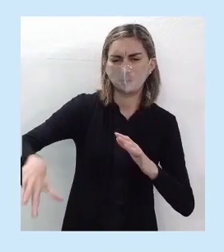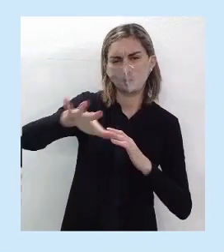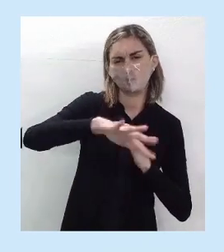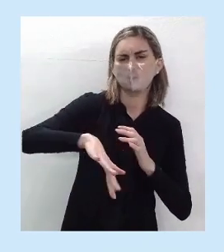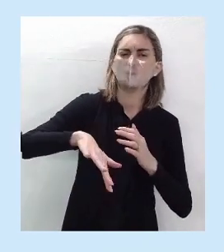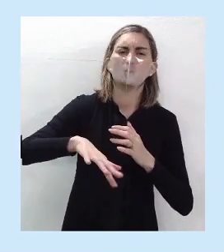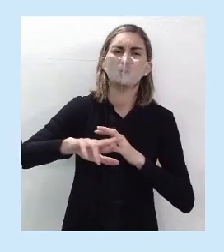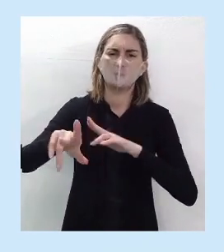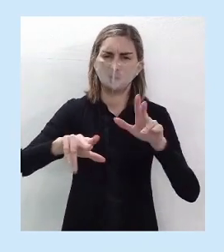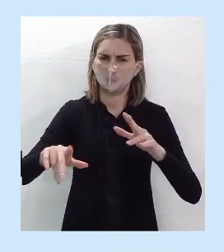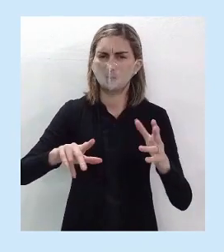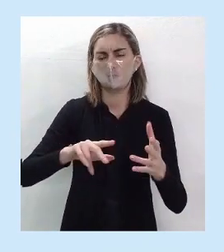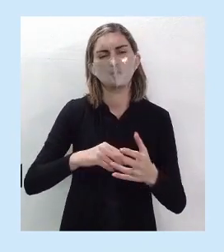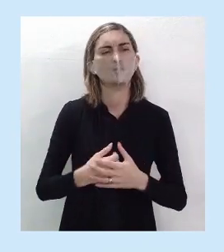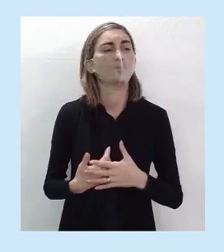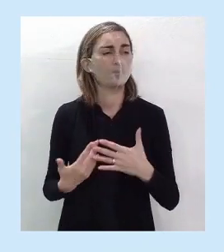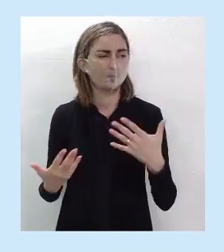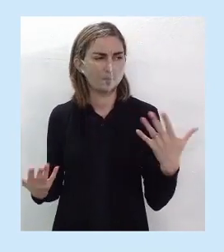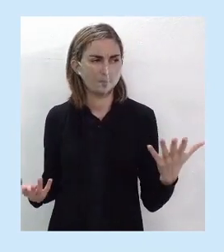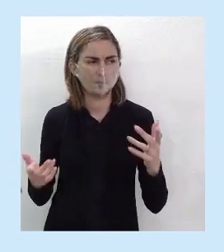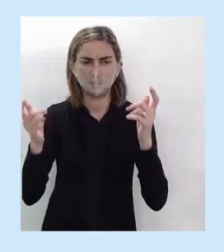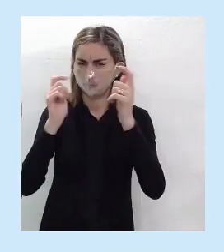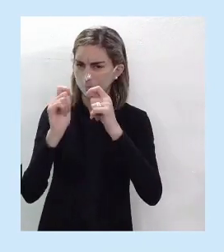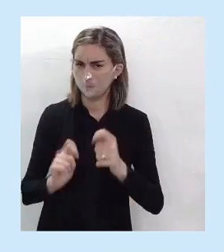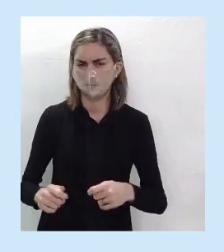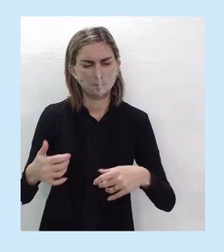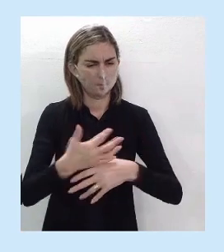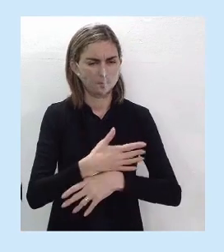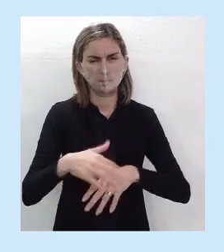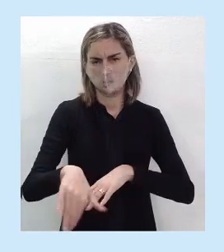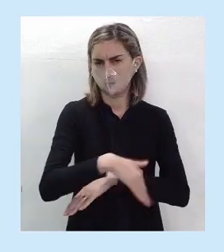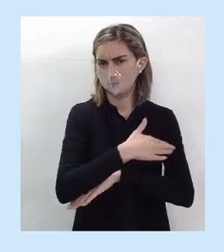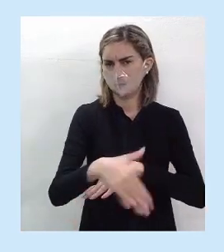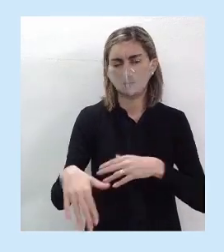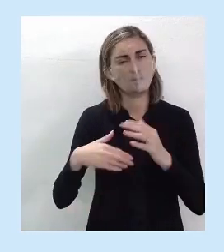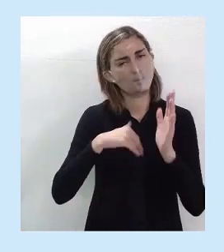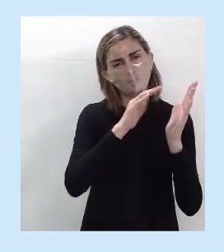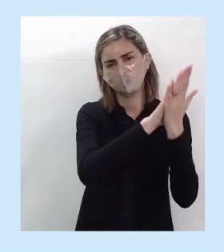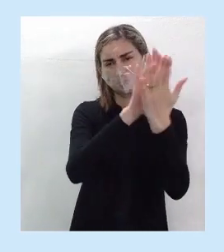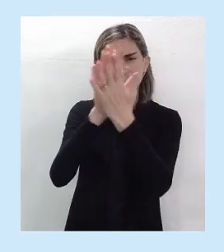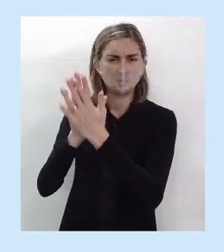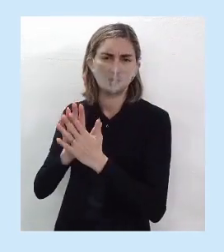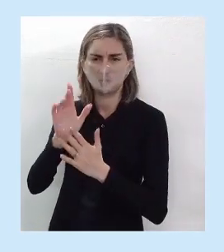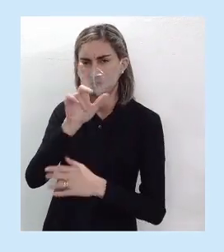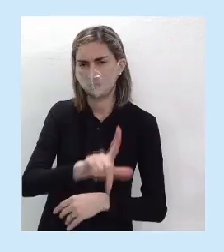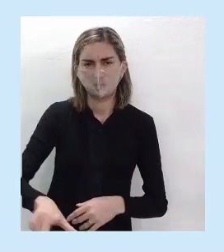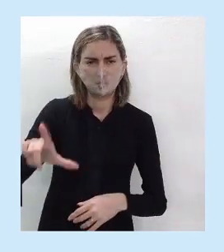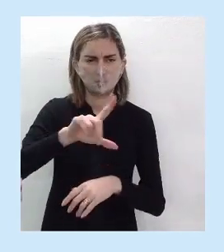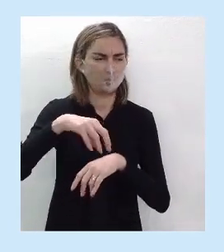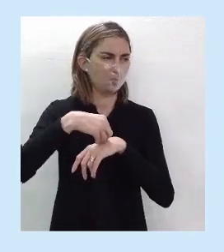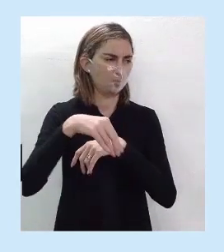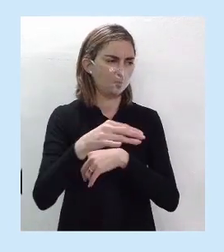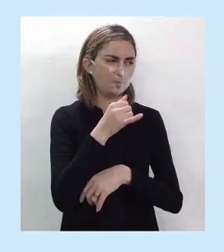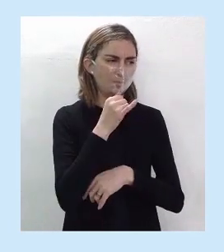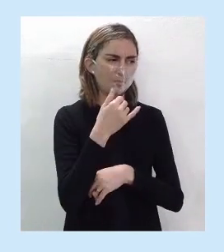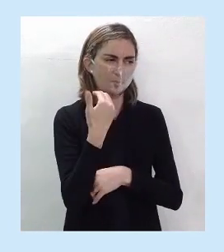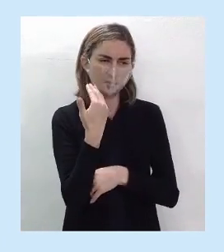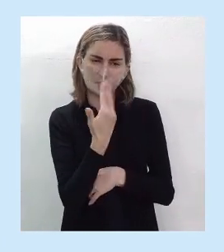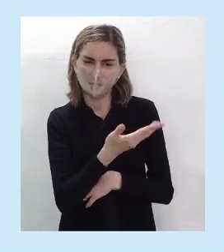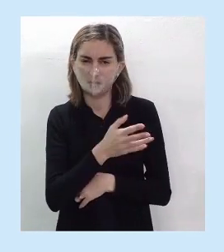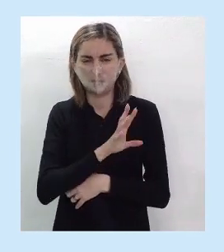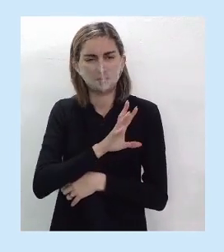desse contexto, não é? Das artes urbanas. O lambe-lambe é a versão da literatura. Eu trouxe um exemplo que